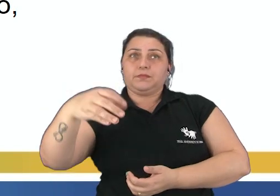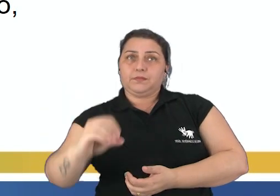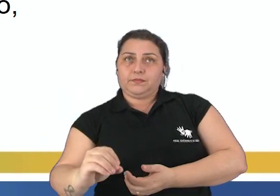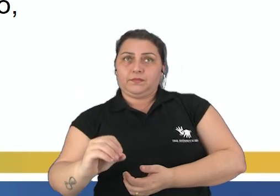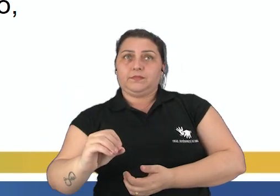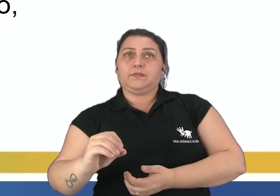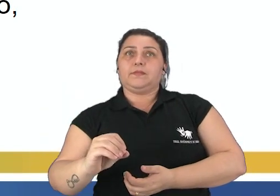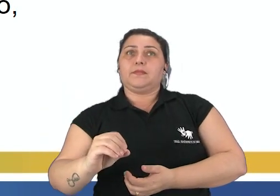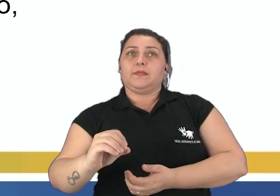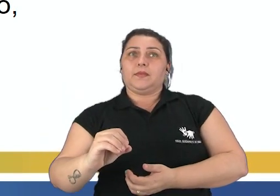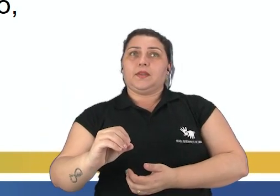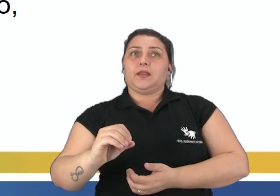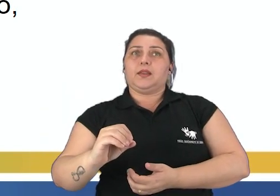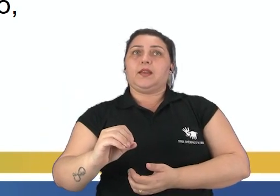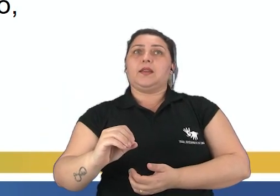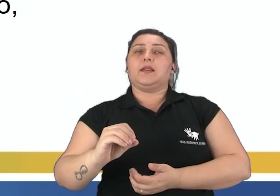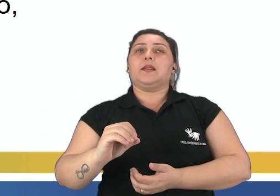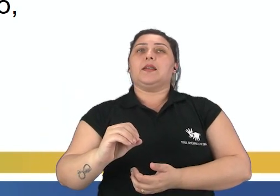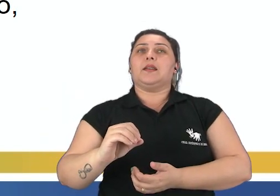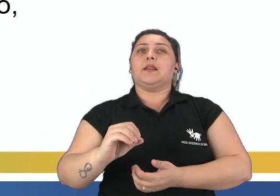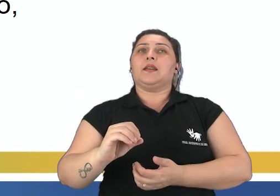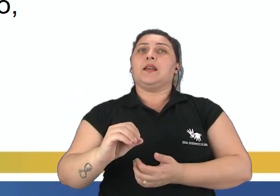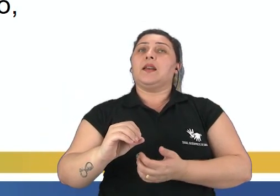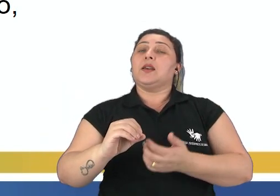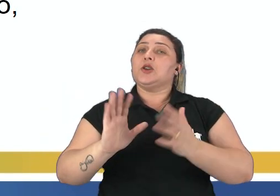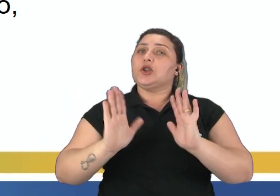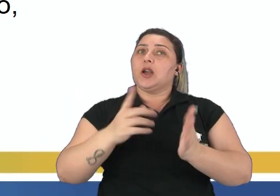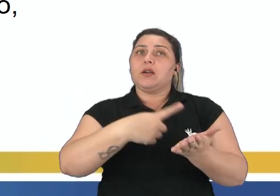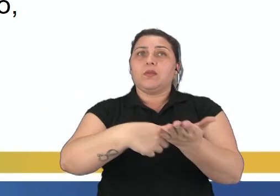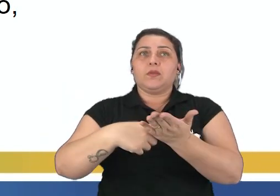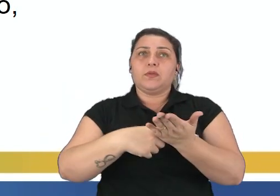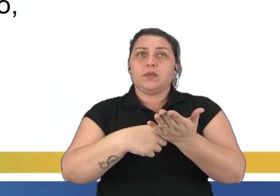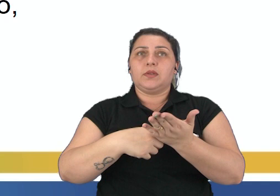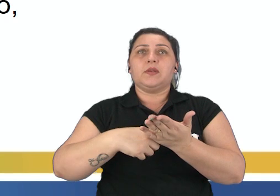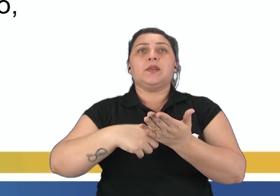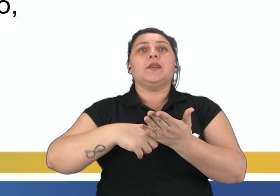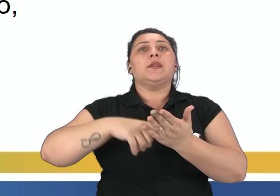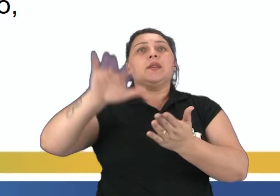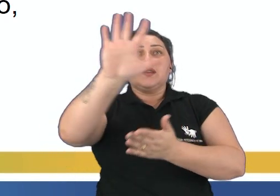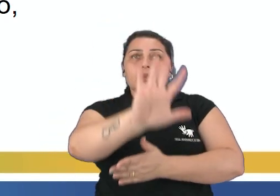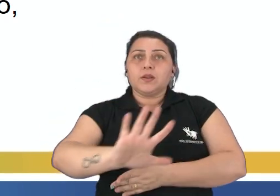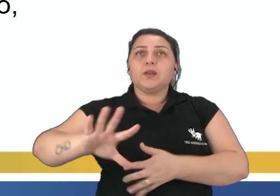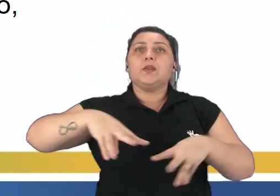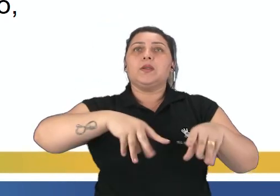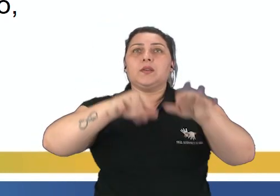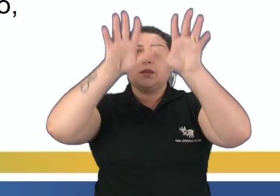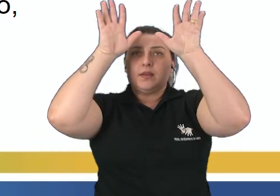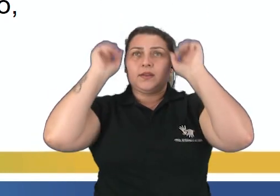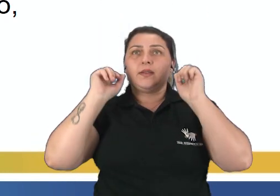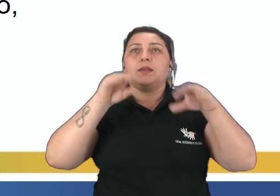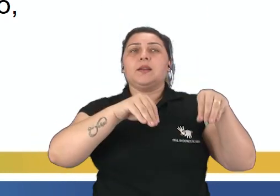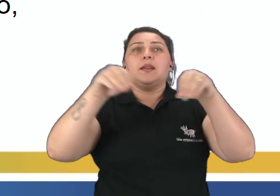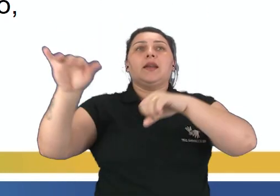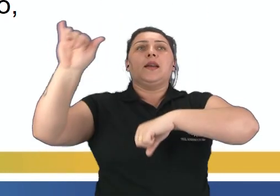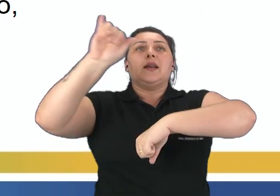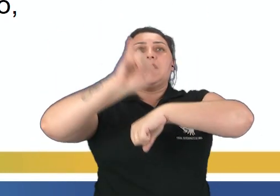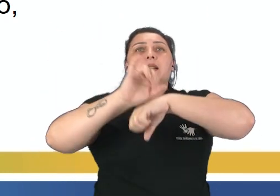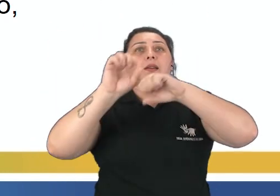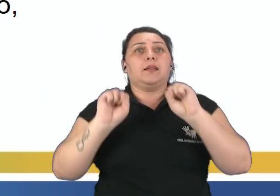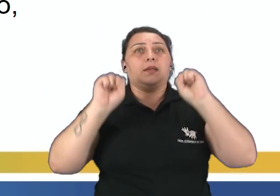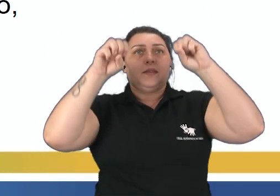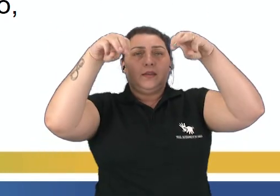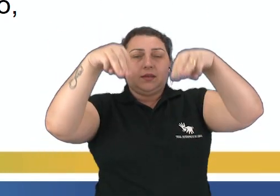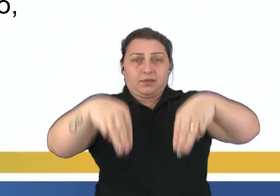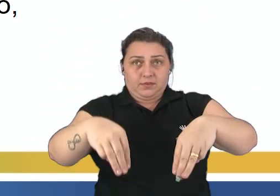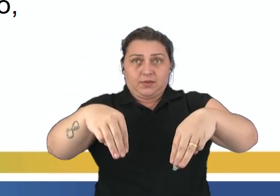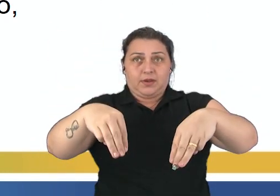Em 1920, pacificado e nacionalizado, o território do Acre transfere sua